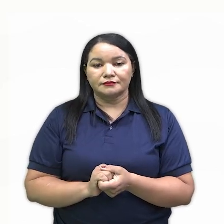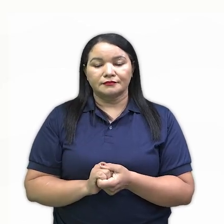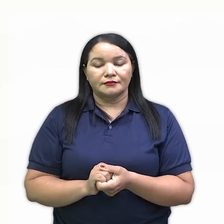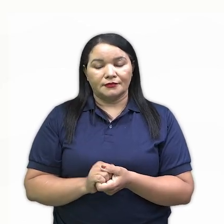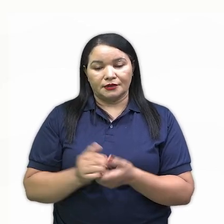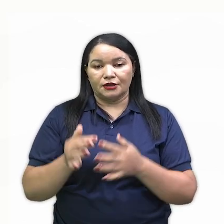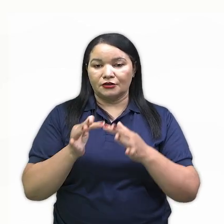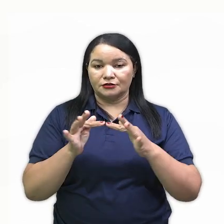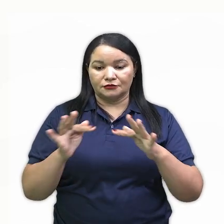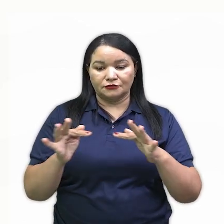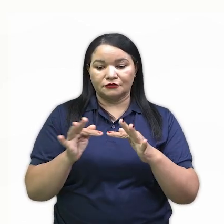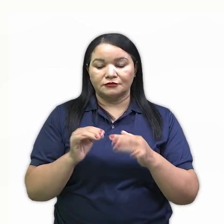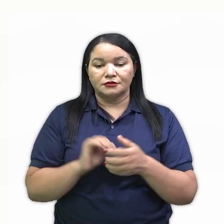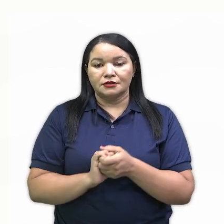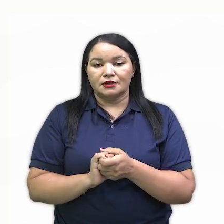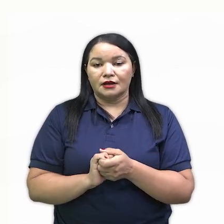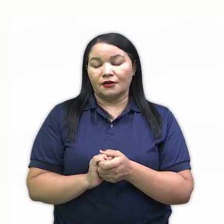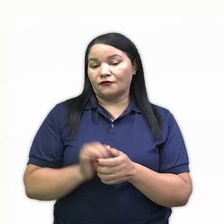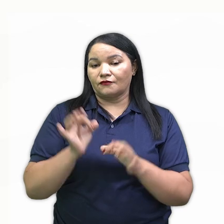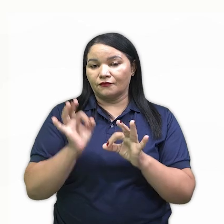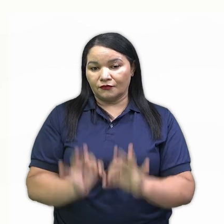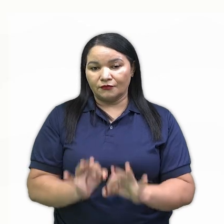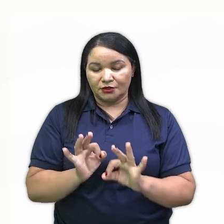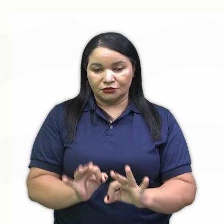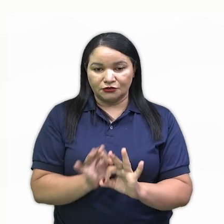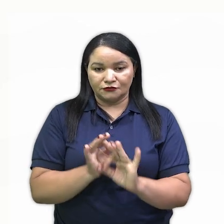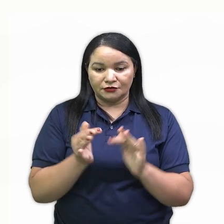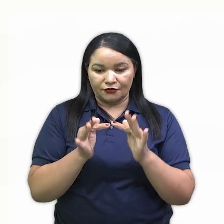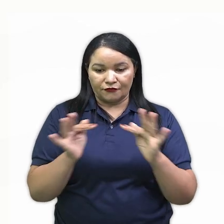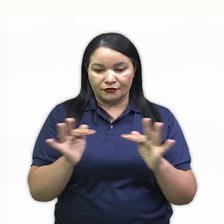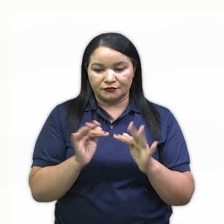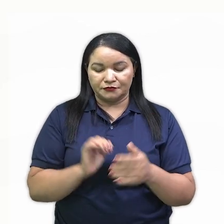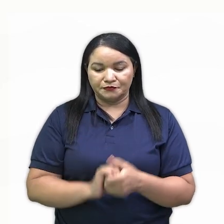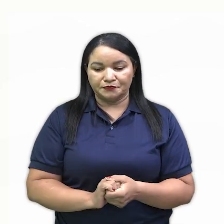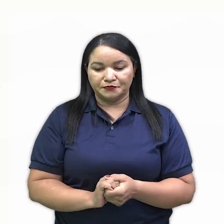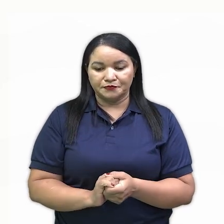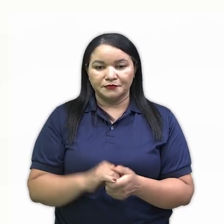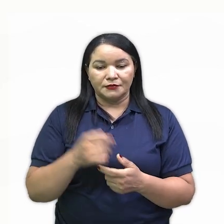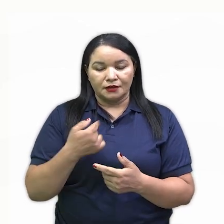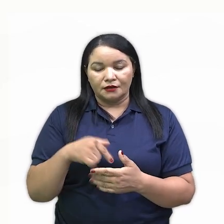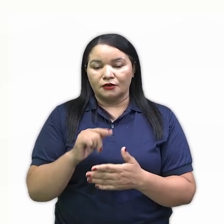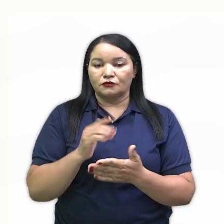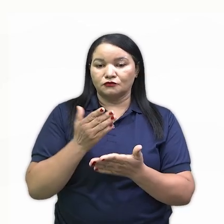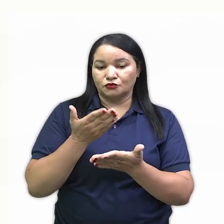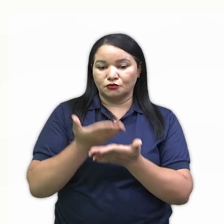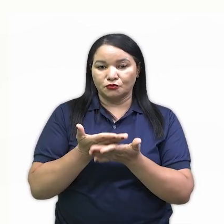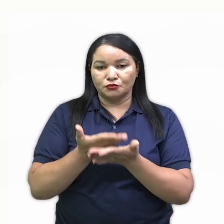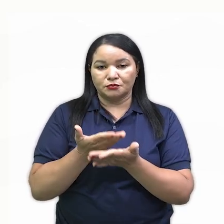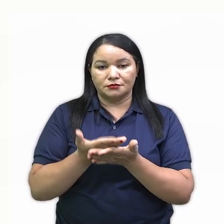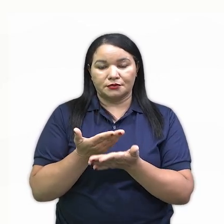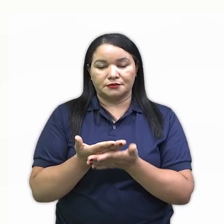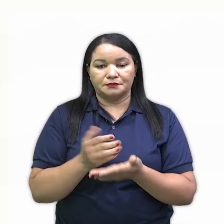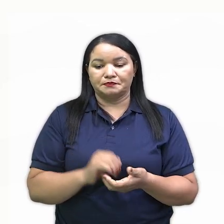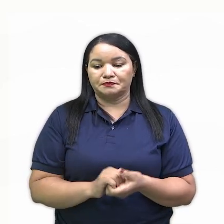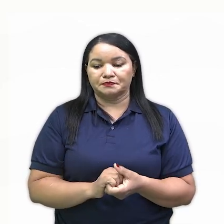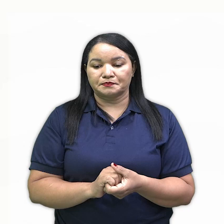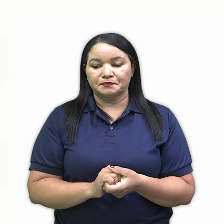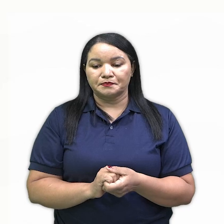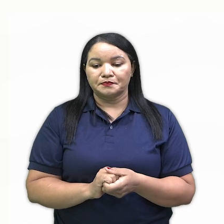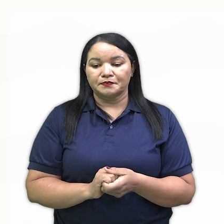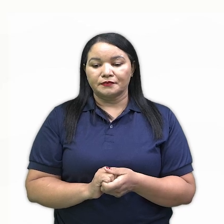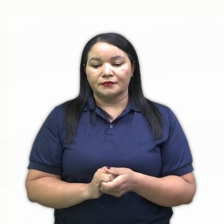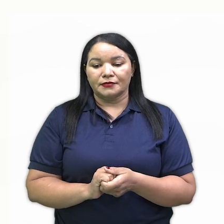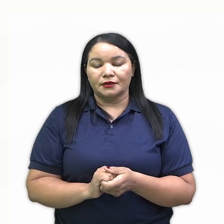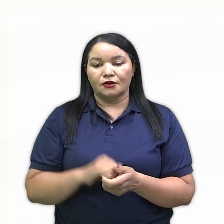é a forma afirmativa da frase, olha só. Eu estava estudando. Vamos colocar uma frase aqui